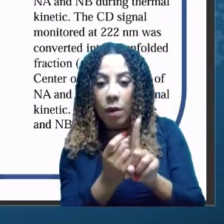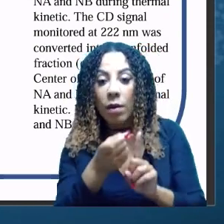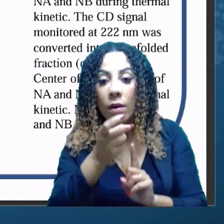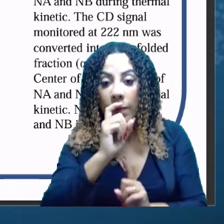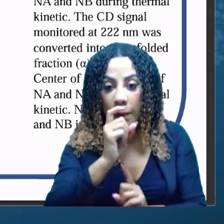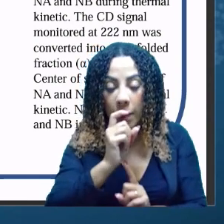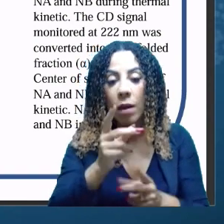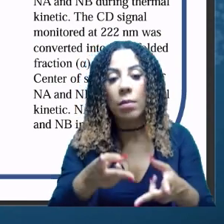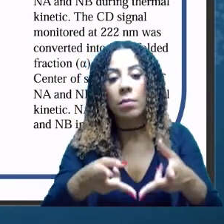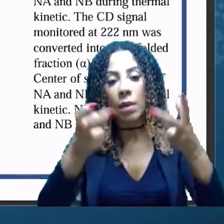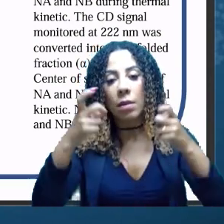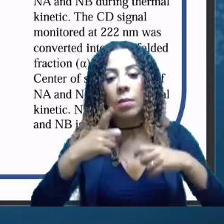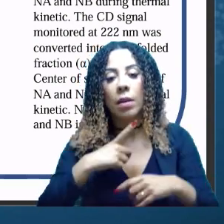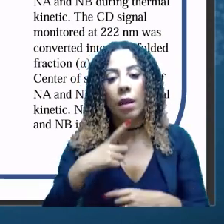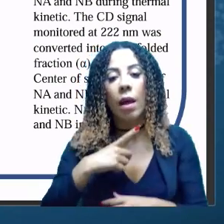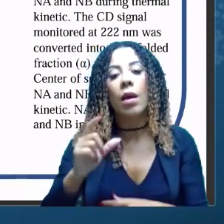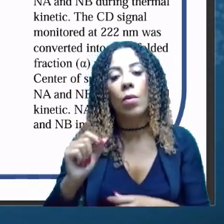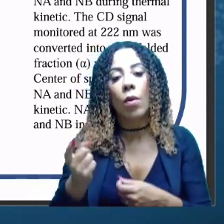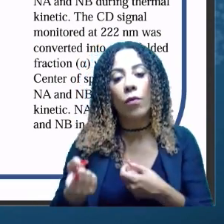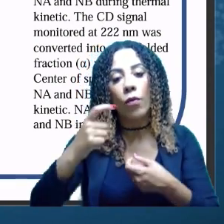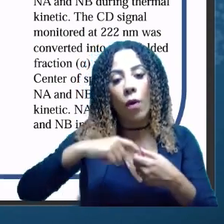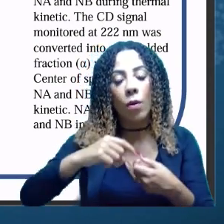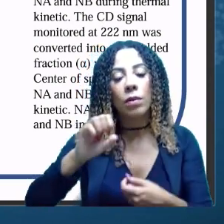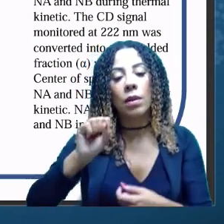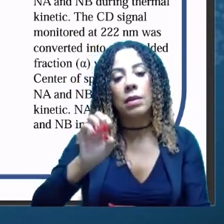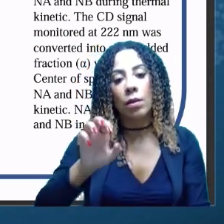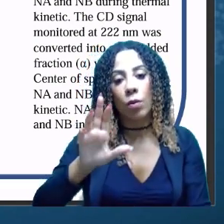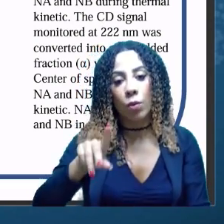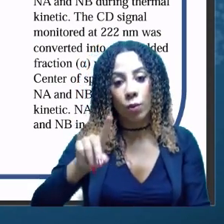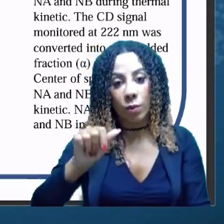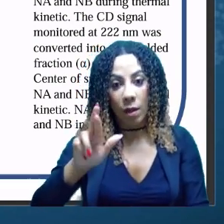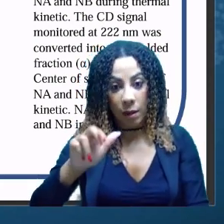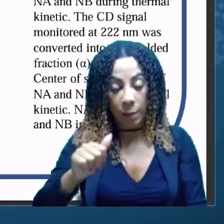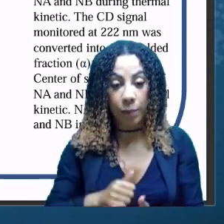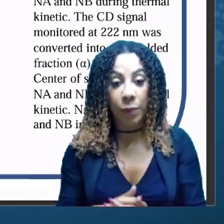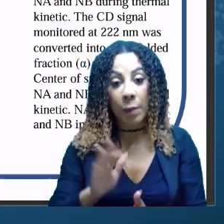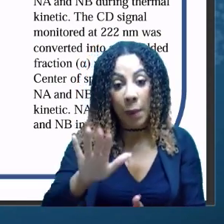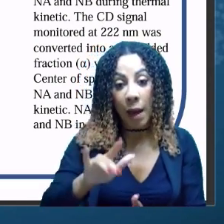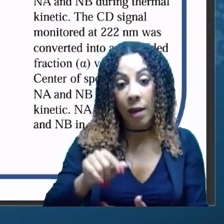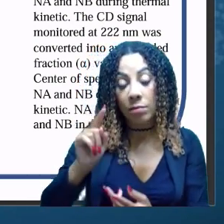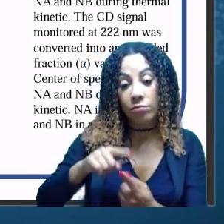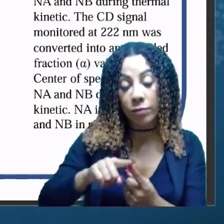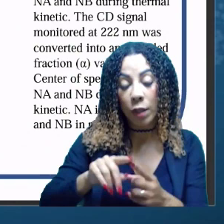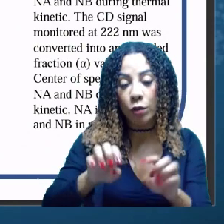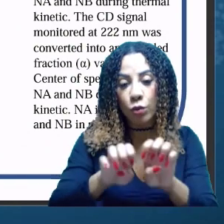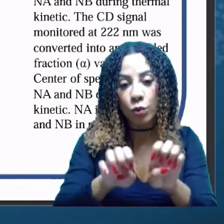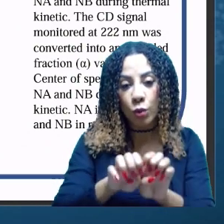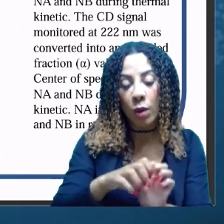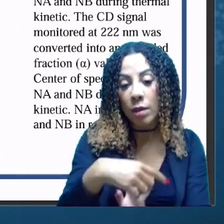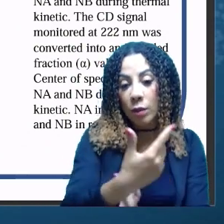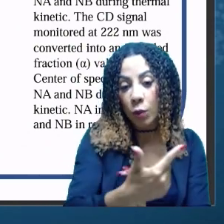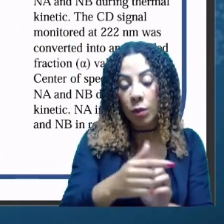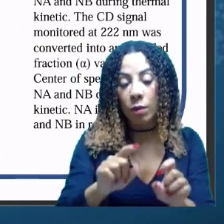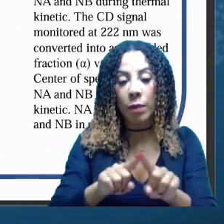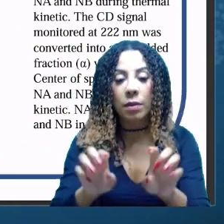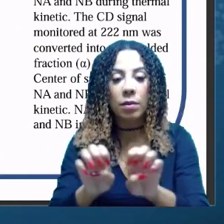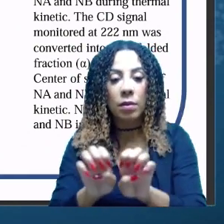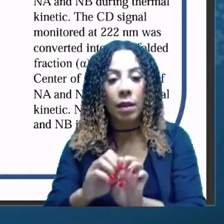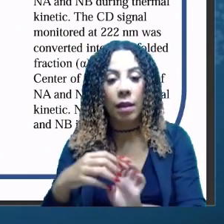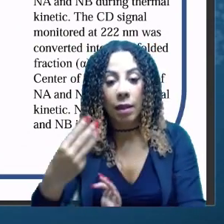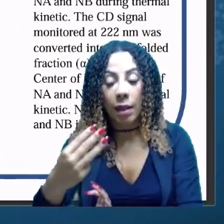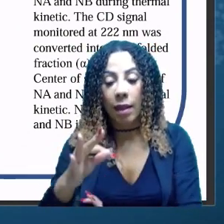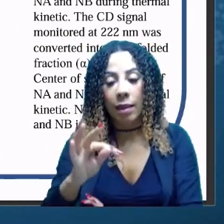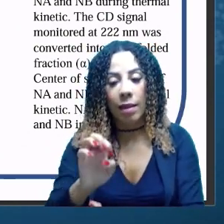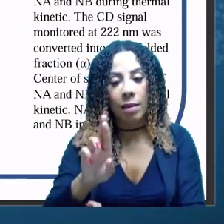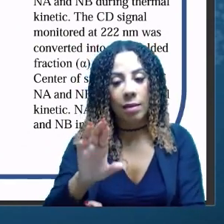E, na figura D, a gente observa que não apenas a estrutura secundária, mas a estrutura terciária também foi observada, o restabelecimento da estrutura terciária